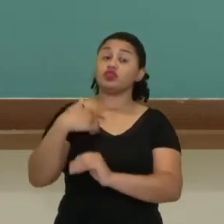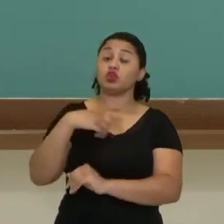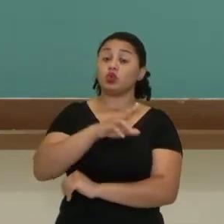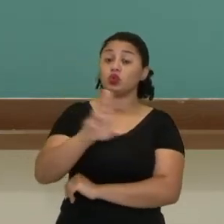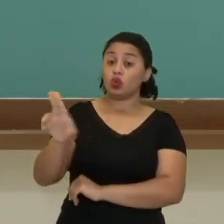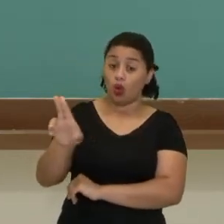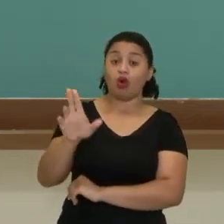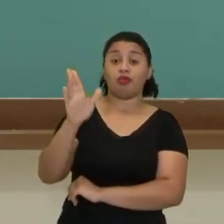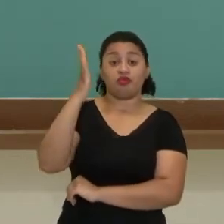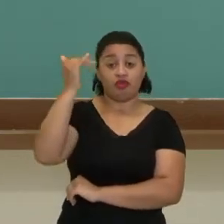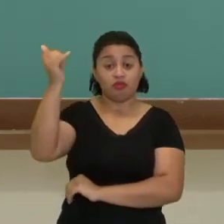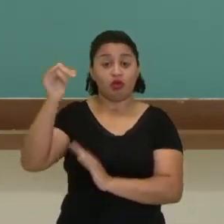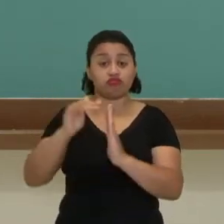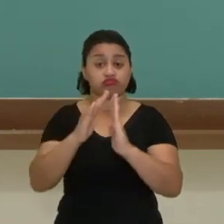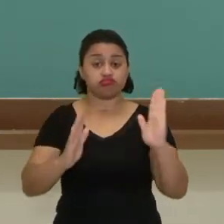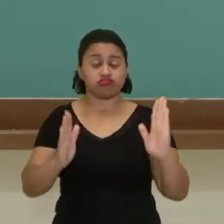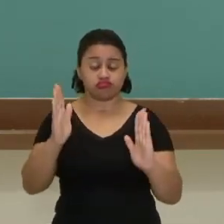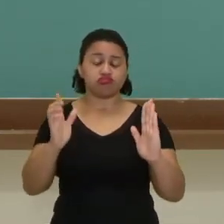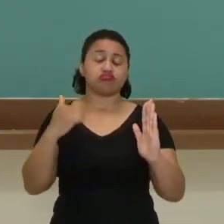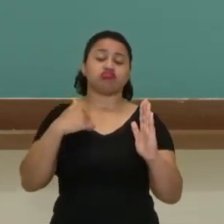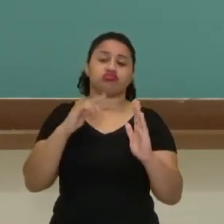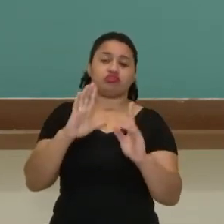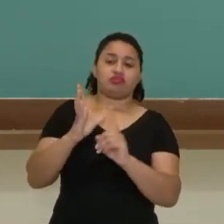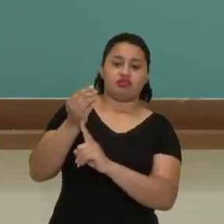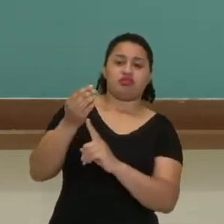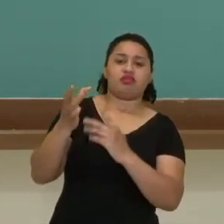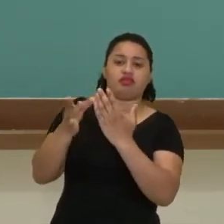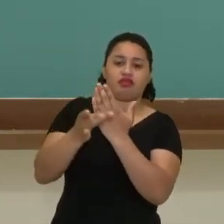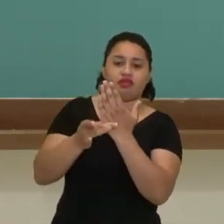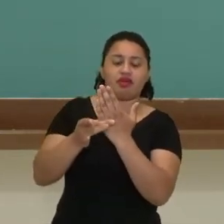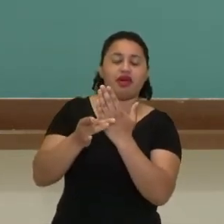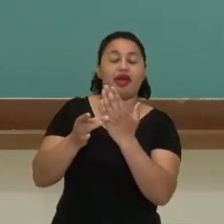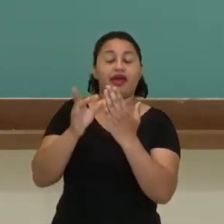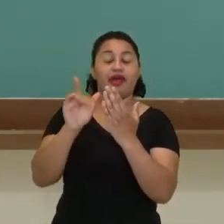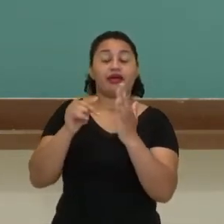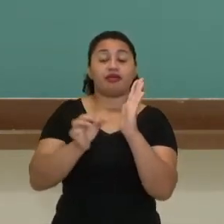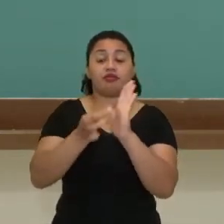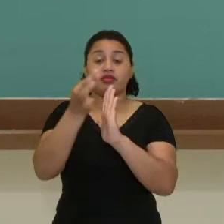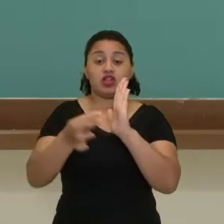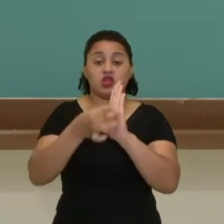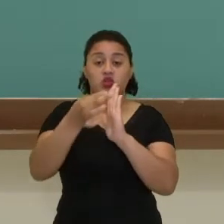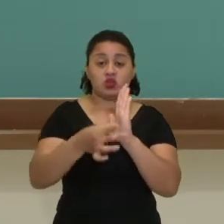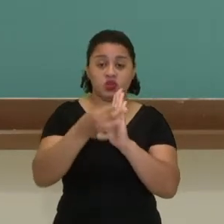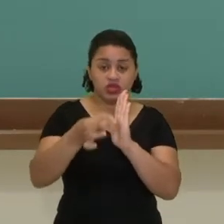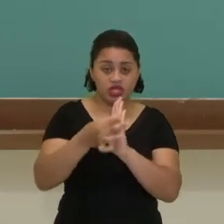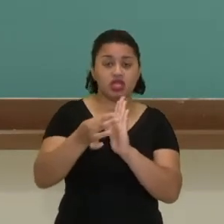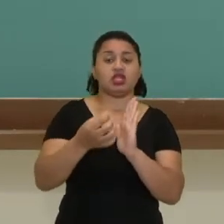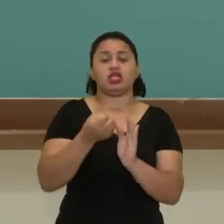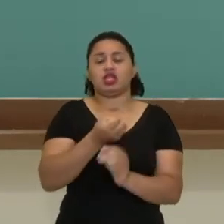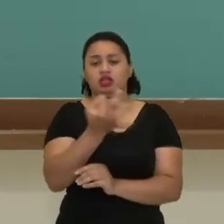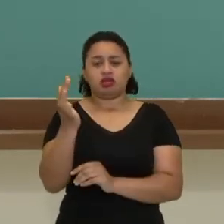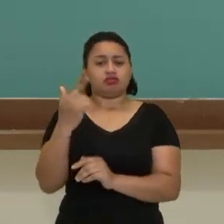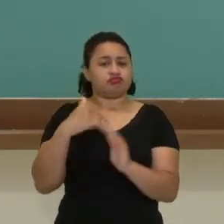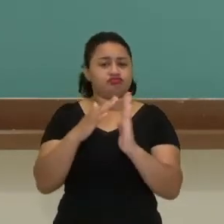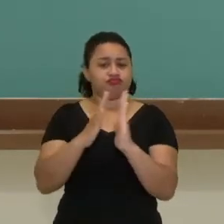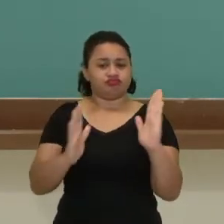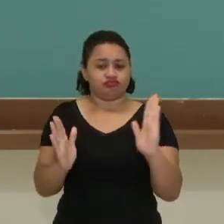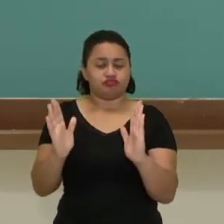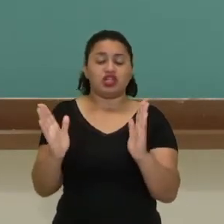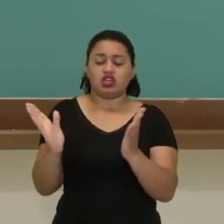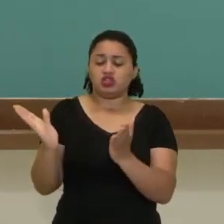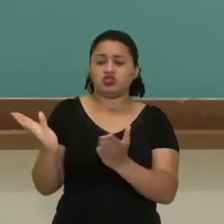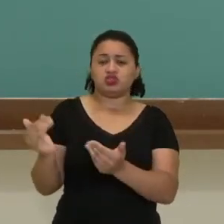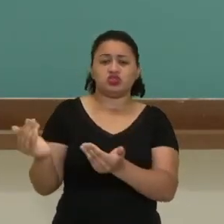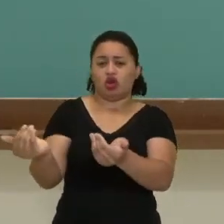artistas impressionistas, como Claude Monet, Auguste Renoir, que eram amigos e estudantes da mesma escola, eles eram muito